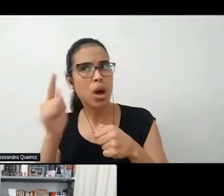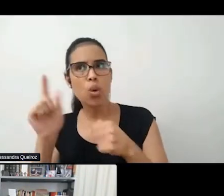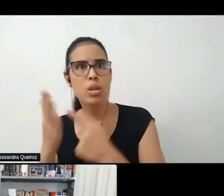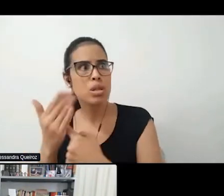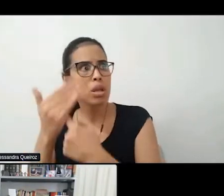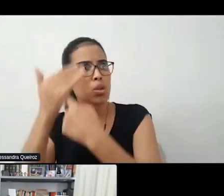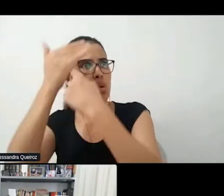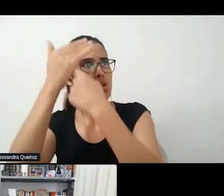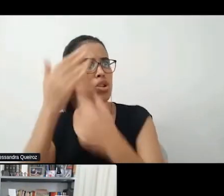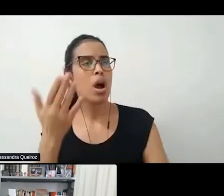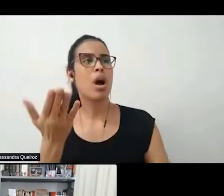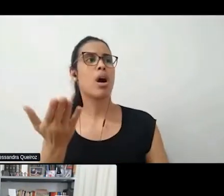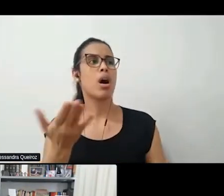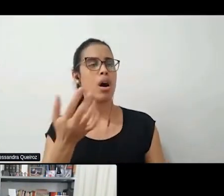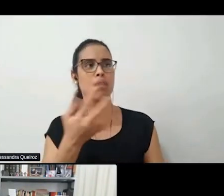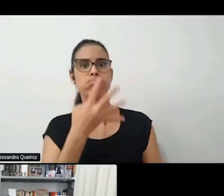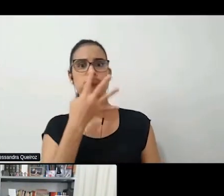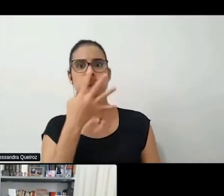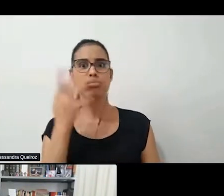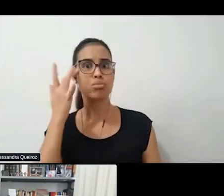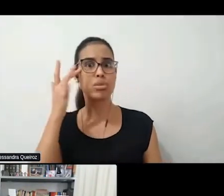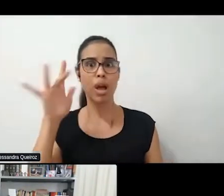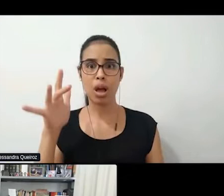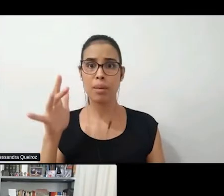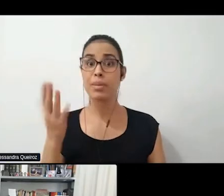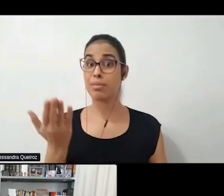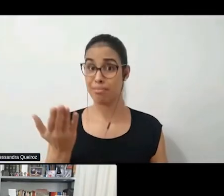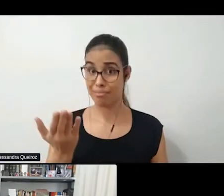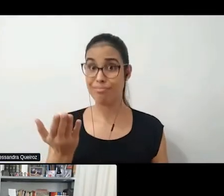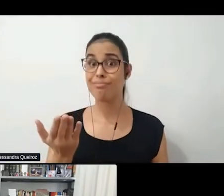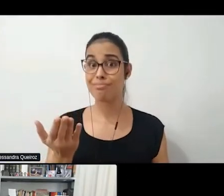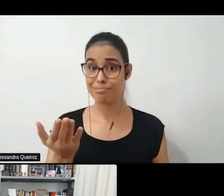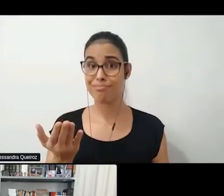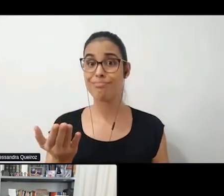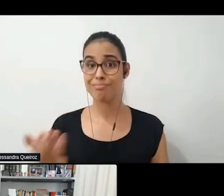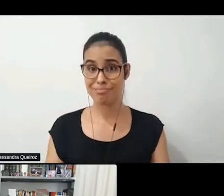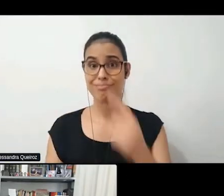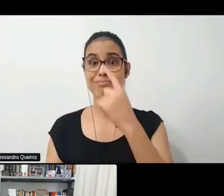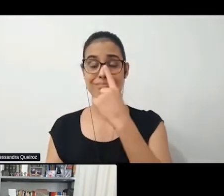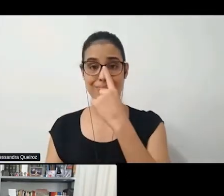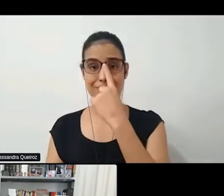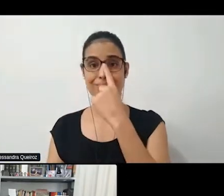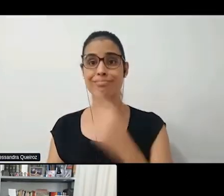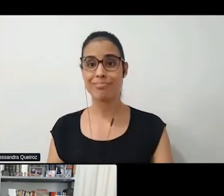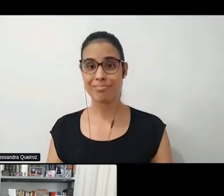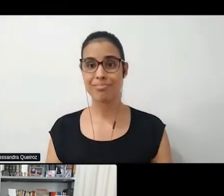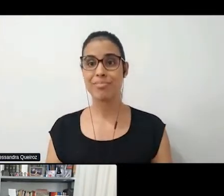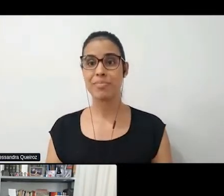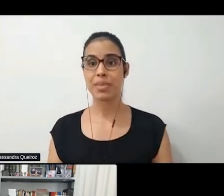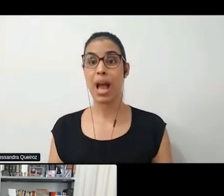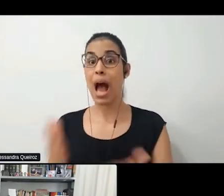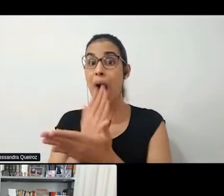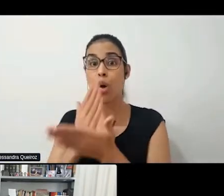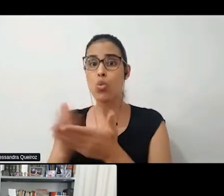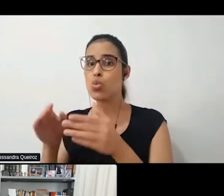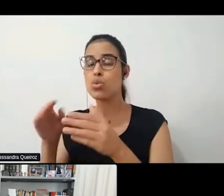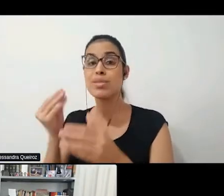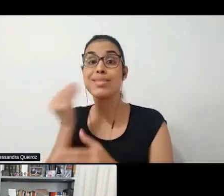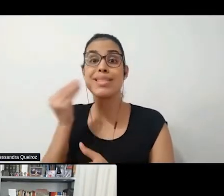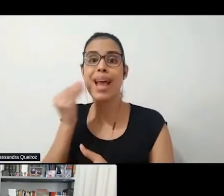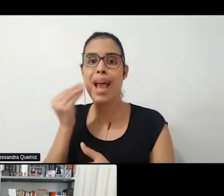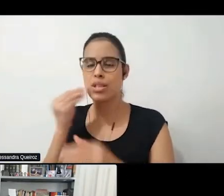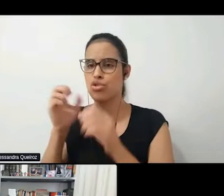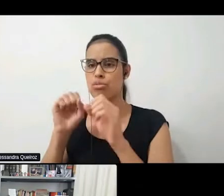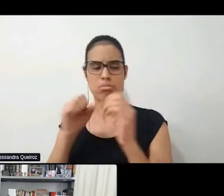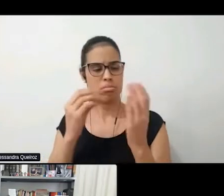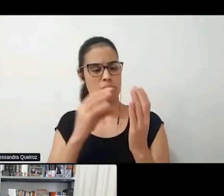assistiva, né? Sim. E assim, é legal ver isso quando eles começam a testar e falam assim, caraca, eu não